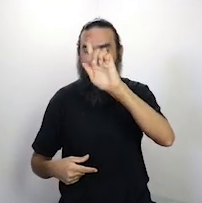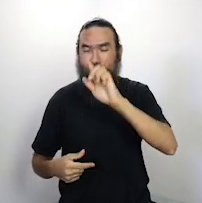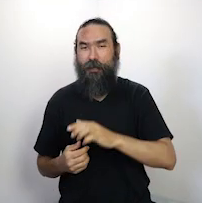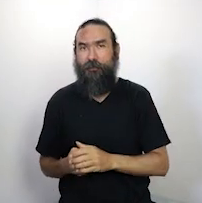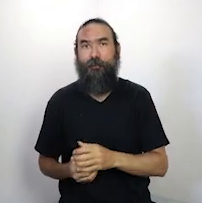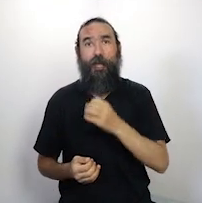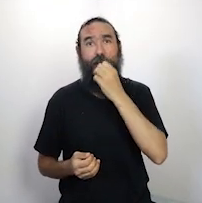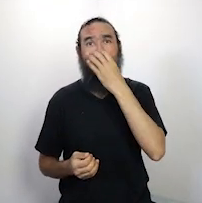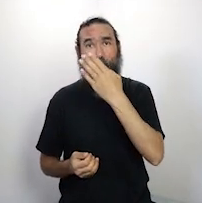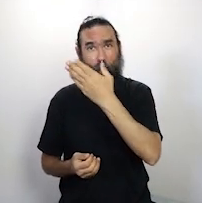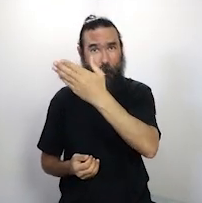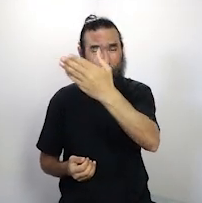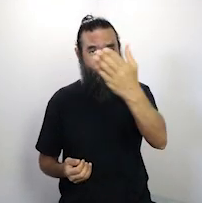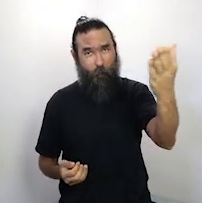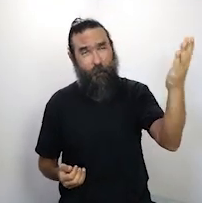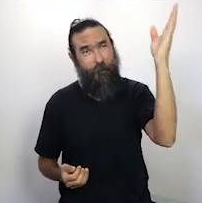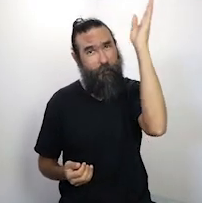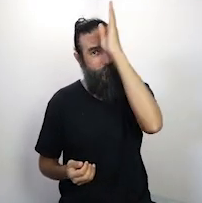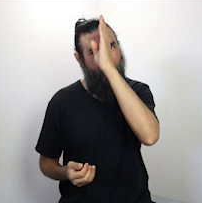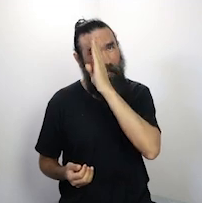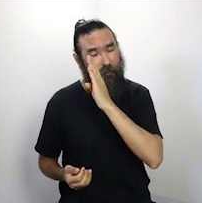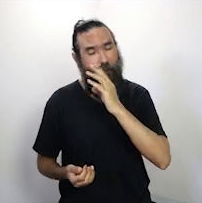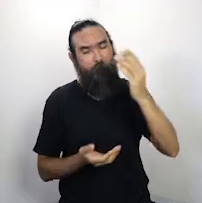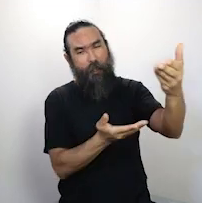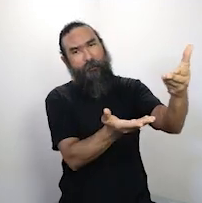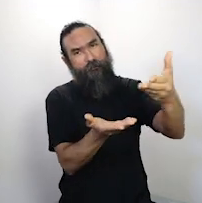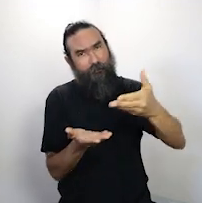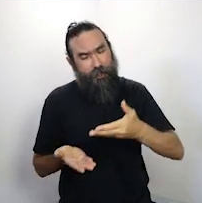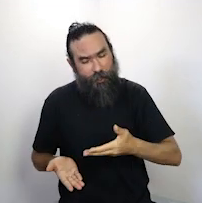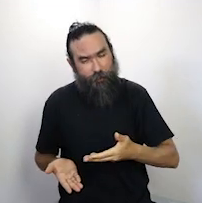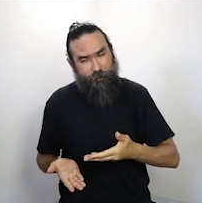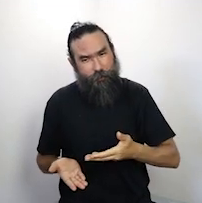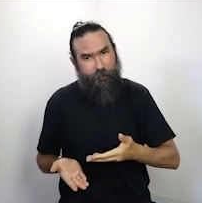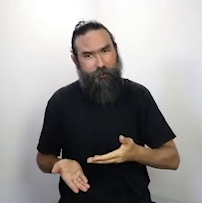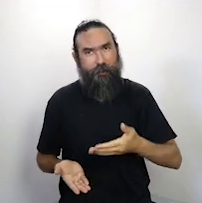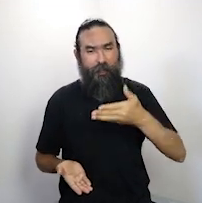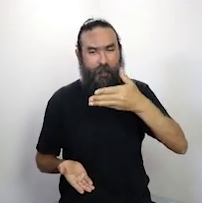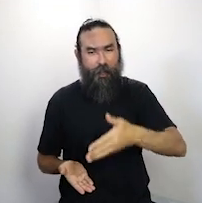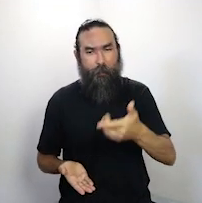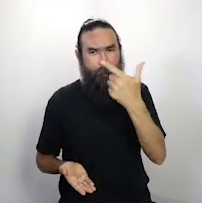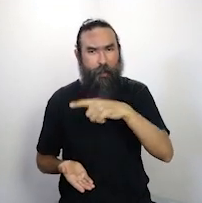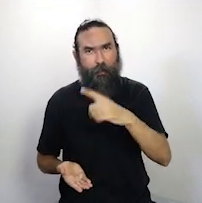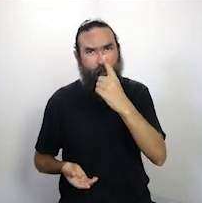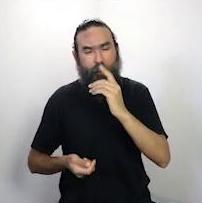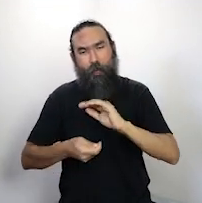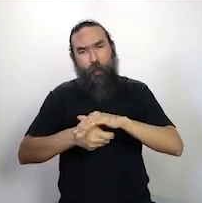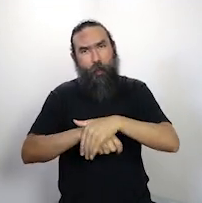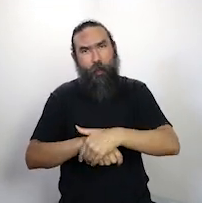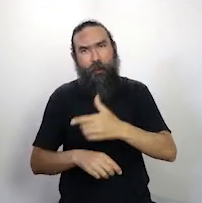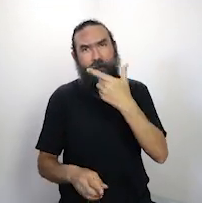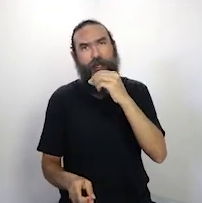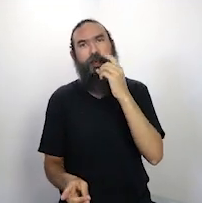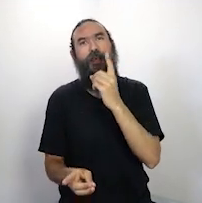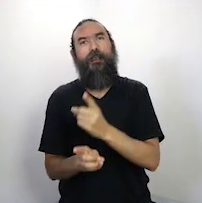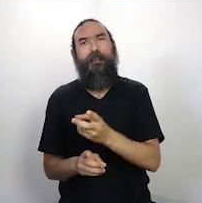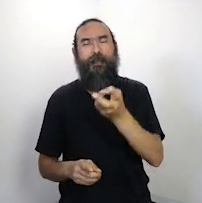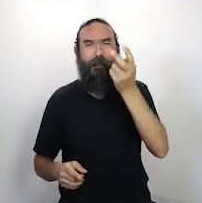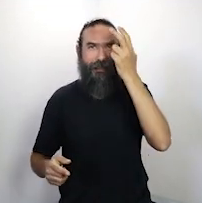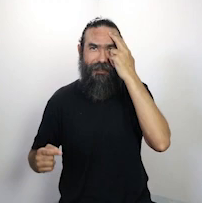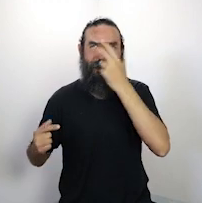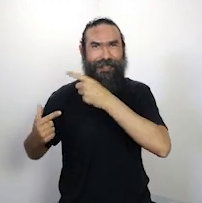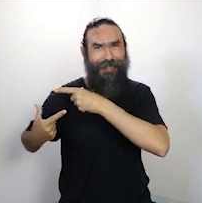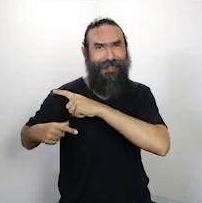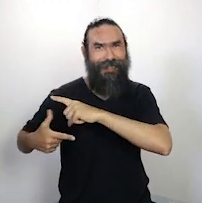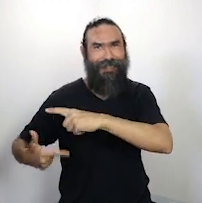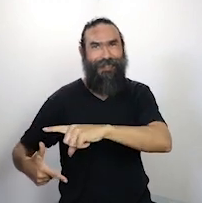Boa noite, Narelle. Boa noite, Brasil. Sejam todos bem-vindos e bem-vindas a mais uma noite inesquecível do nosso 20º Encontro de